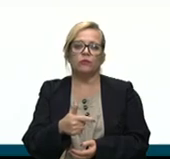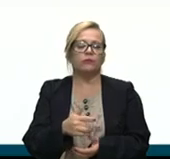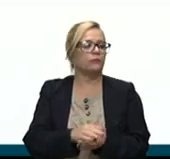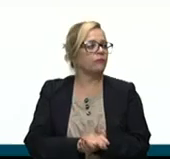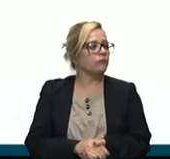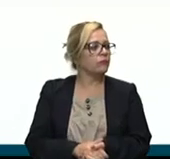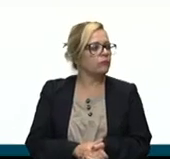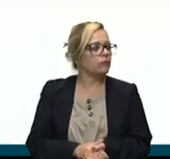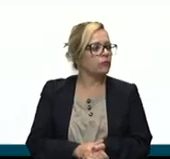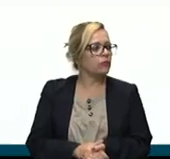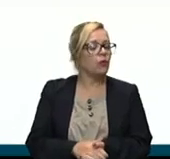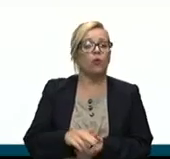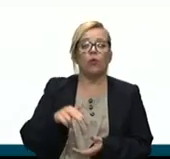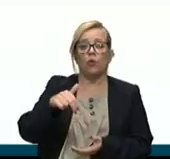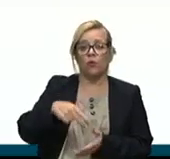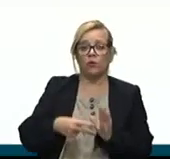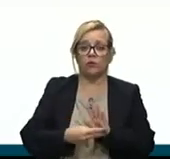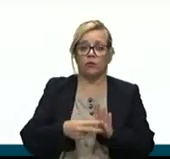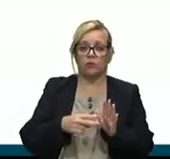Tamanho